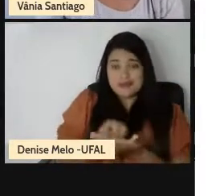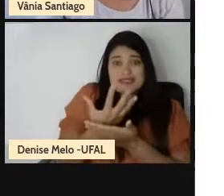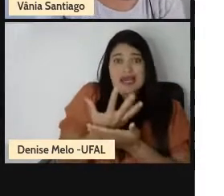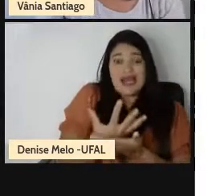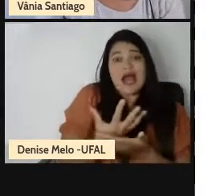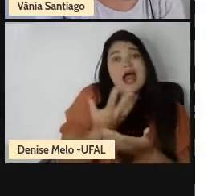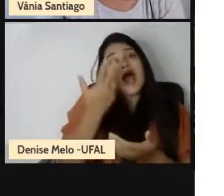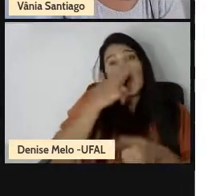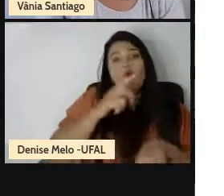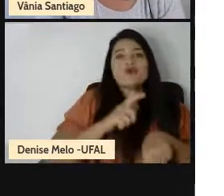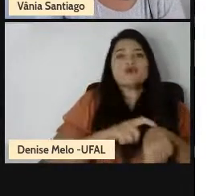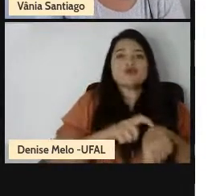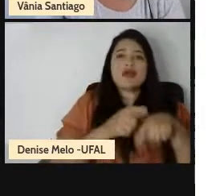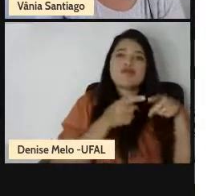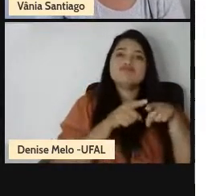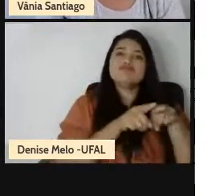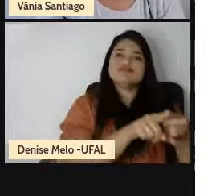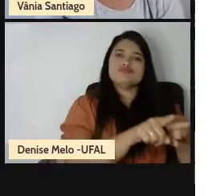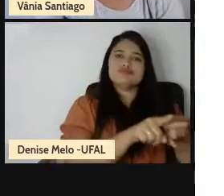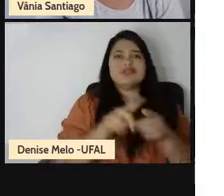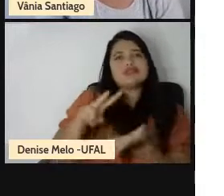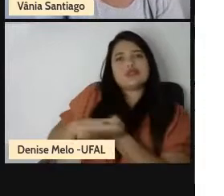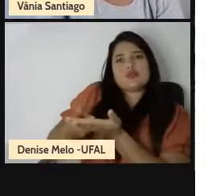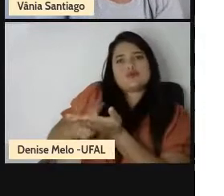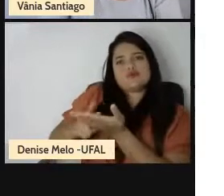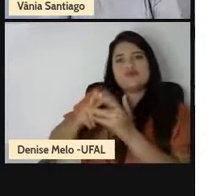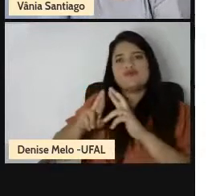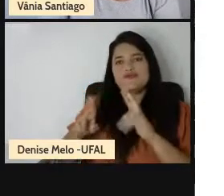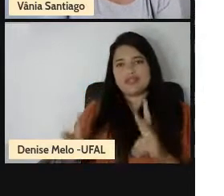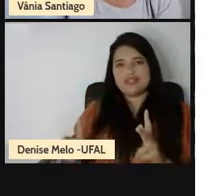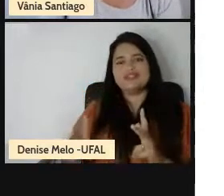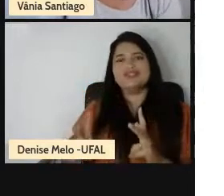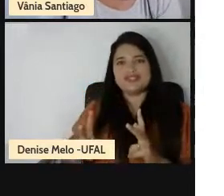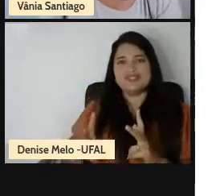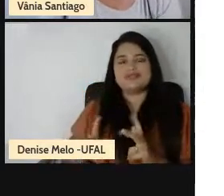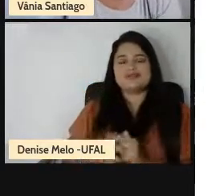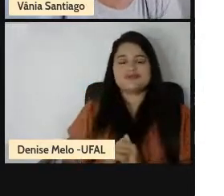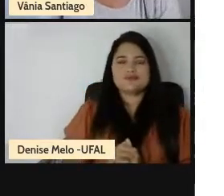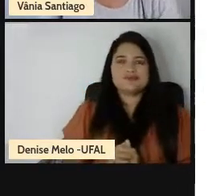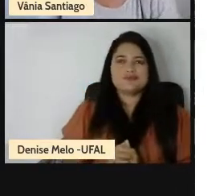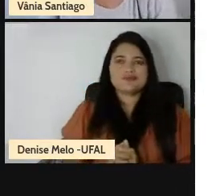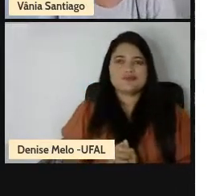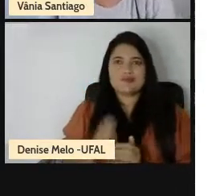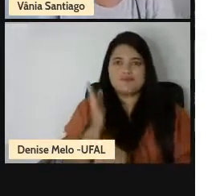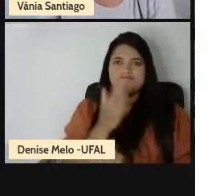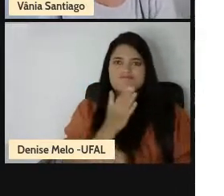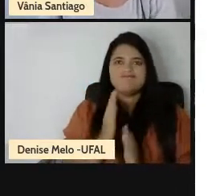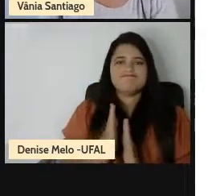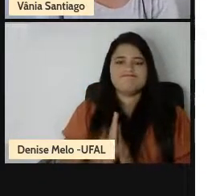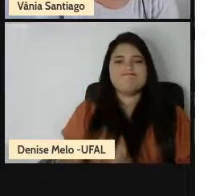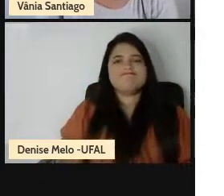ter essa contemplação ética e estética. Certo? Vamos passar, por favor?